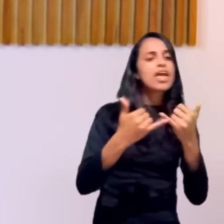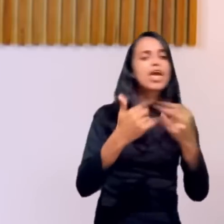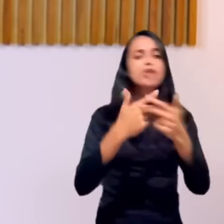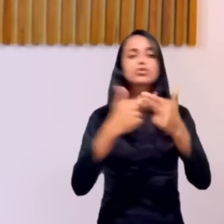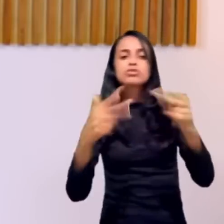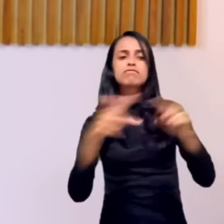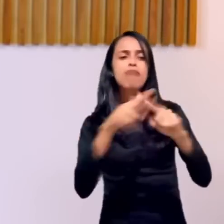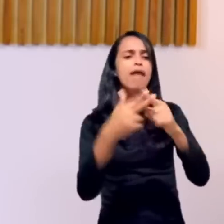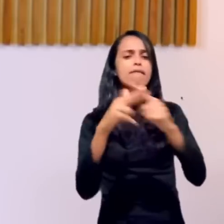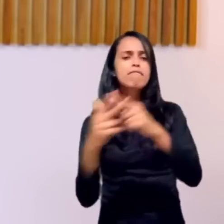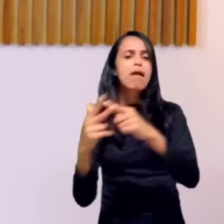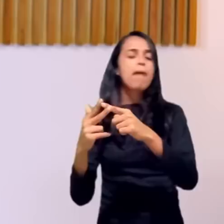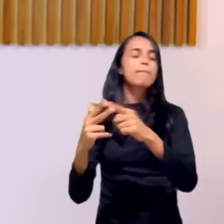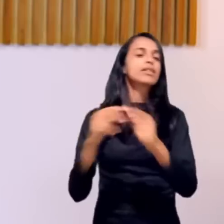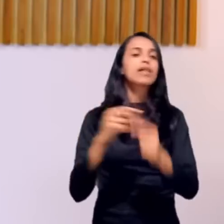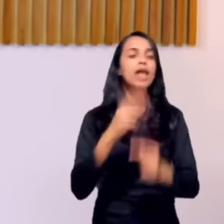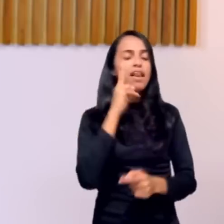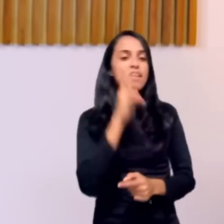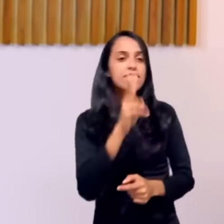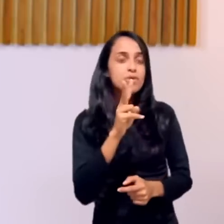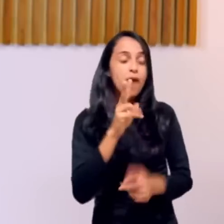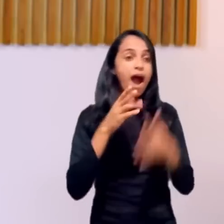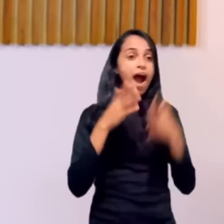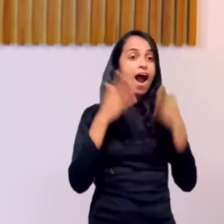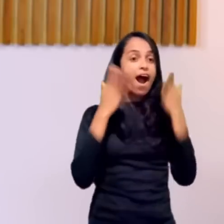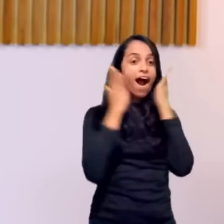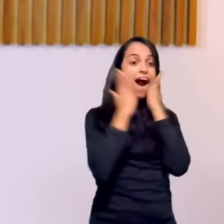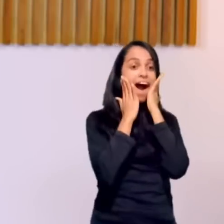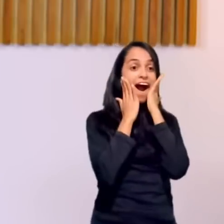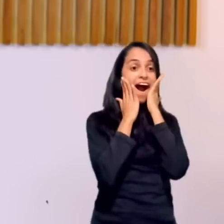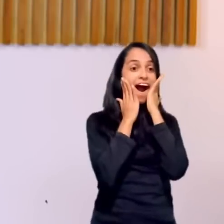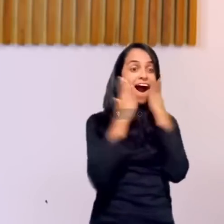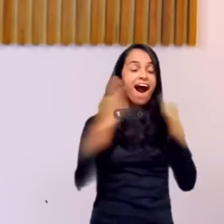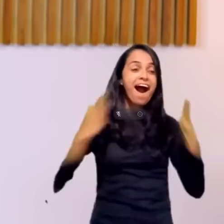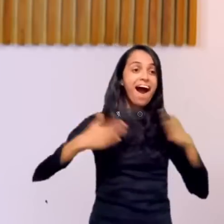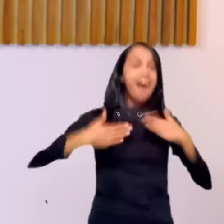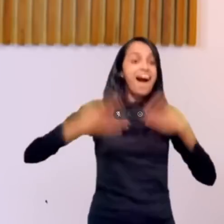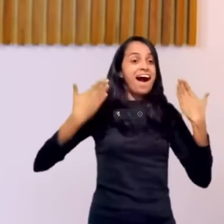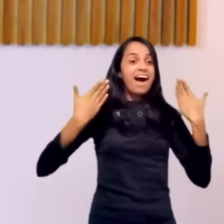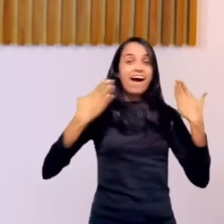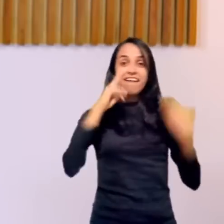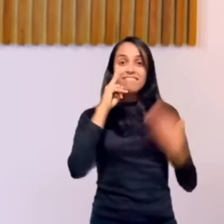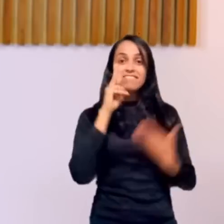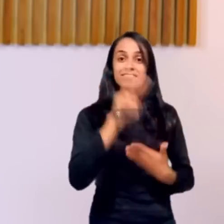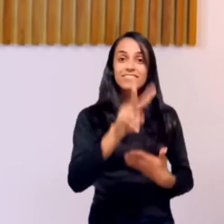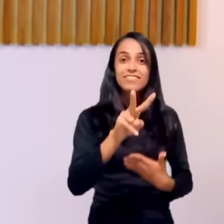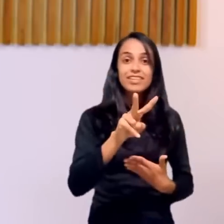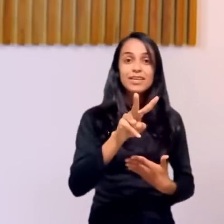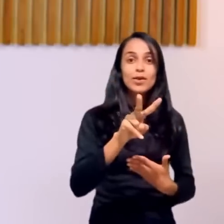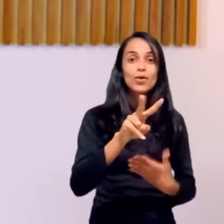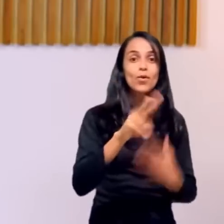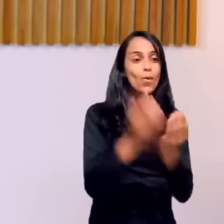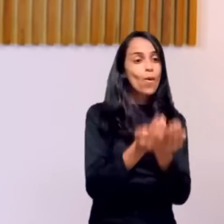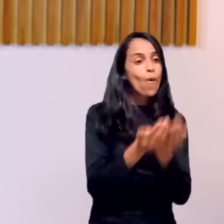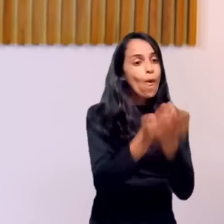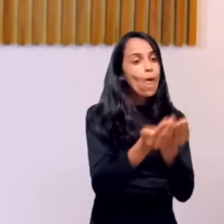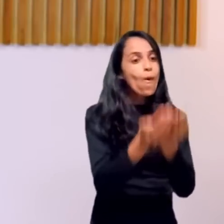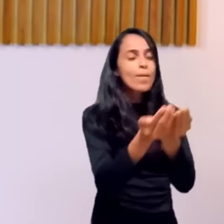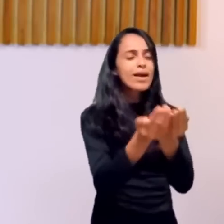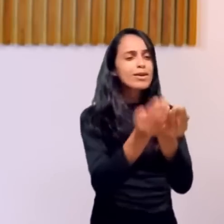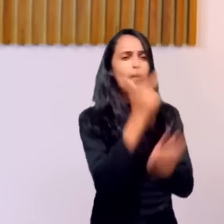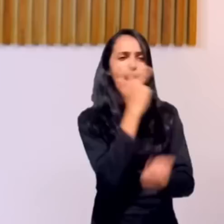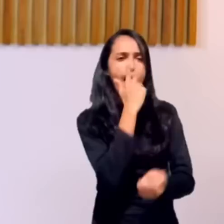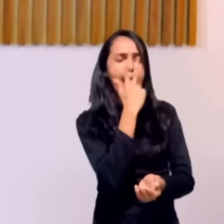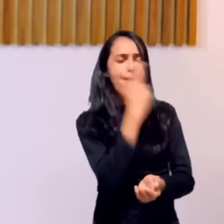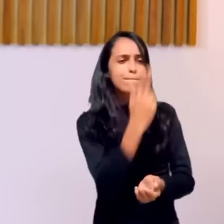a surpresa? Aquele menininho viu naquela banca um barquinho que lhe pareceu